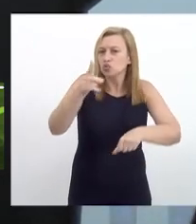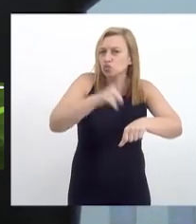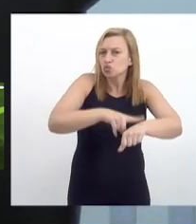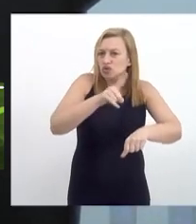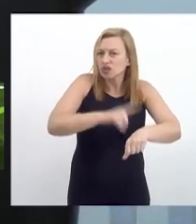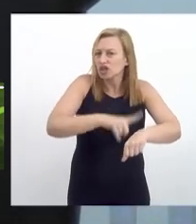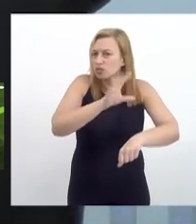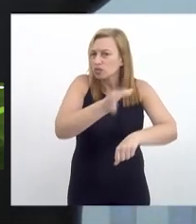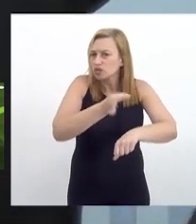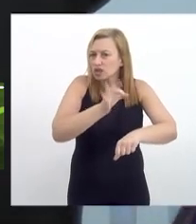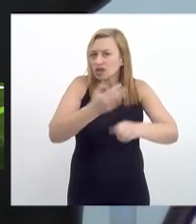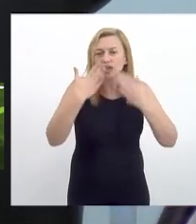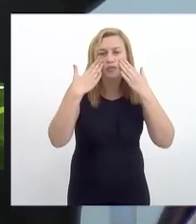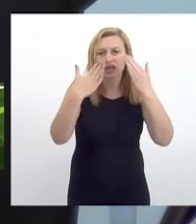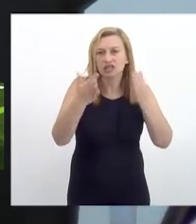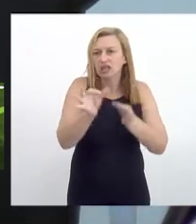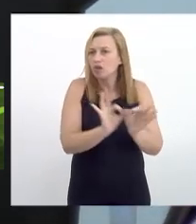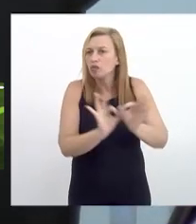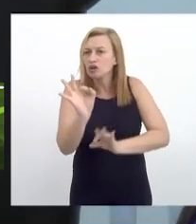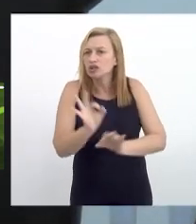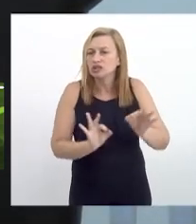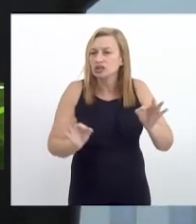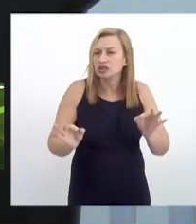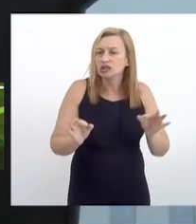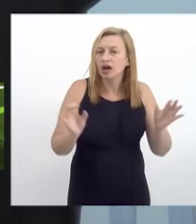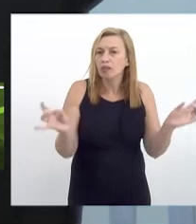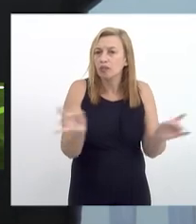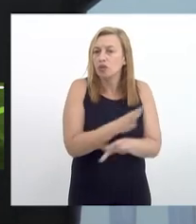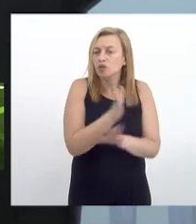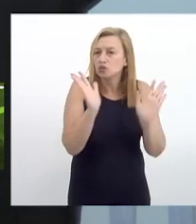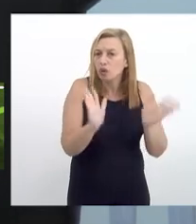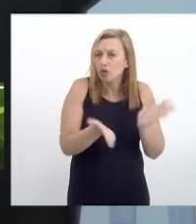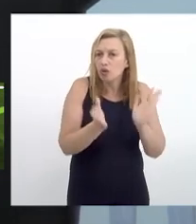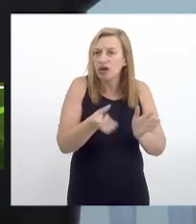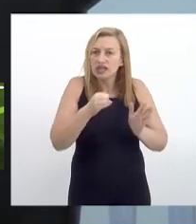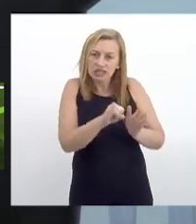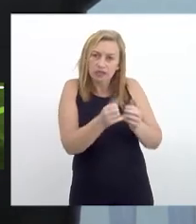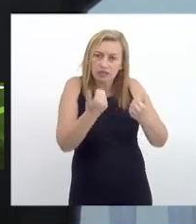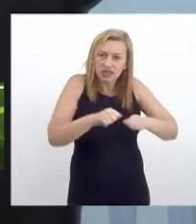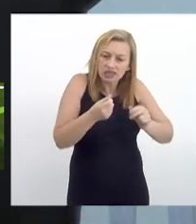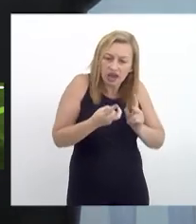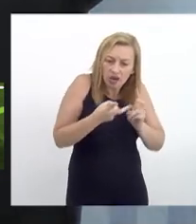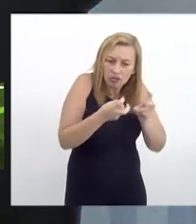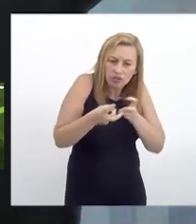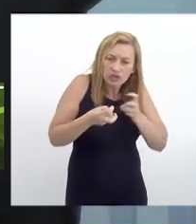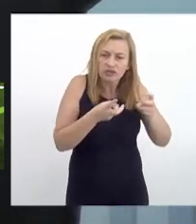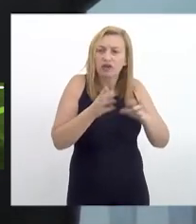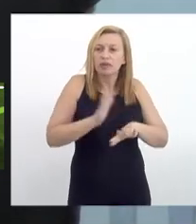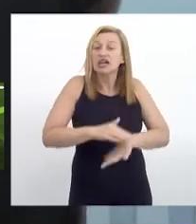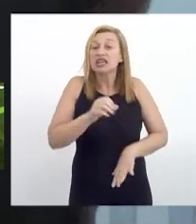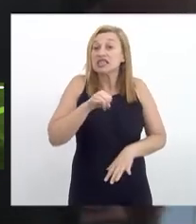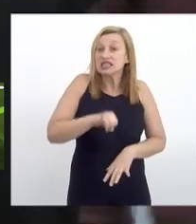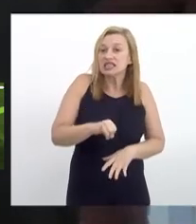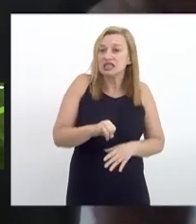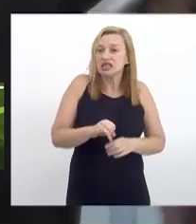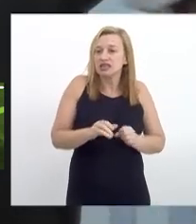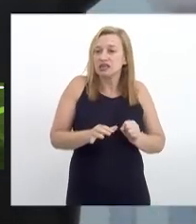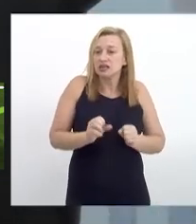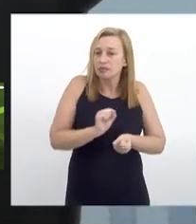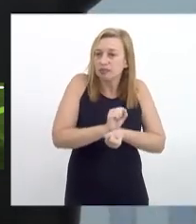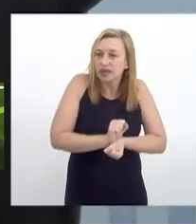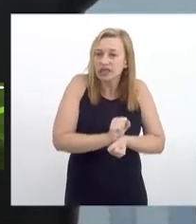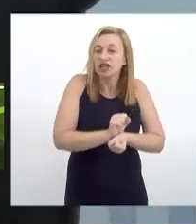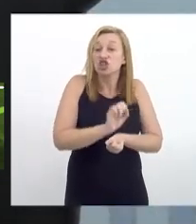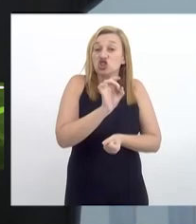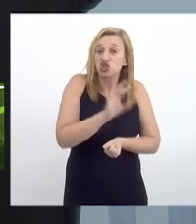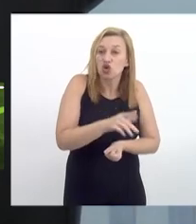aplicação de apresentar o plano que está pronto agora e se necessário for uma revisão agora se amarrar só 21 nós não